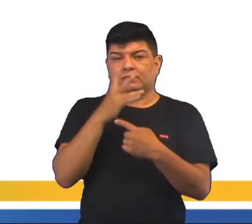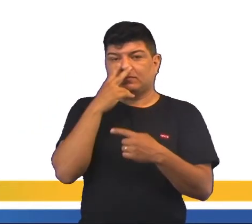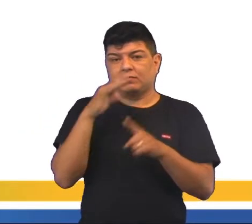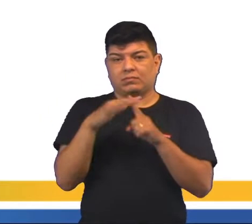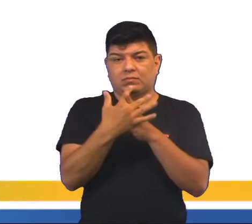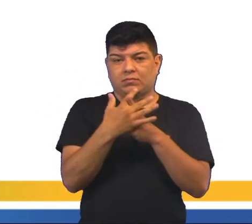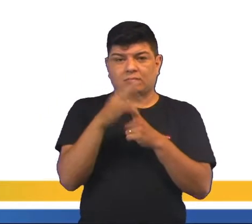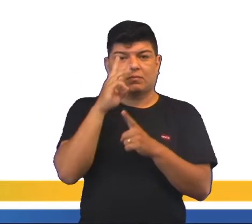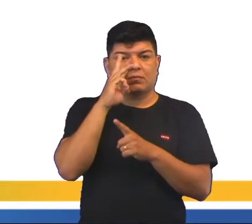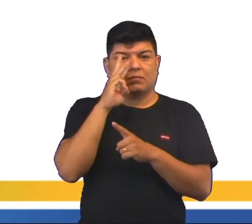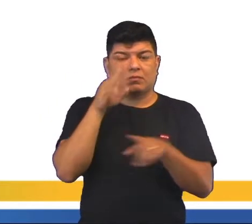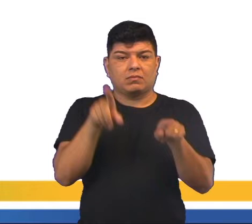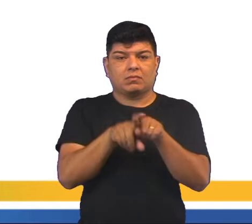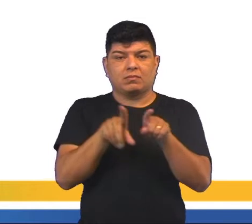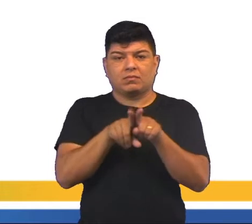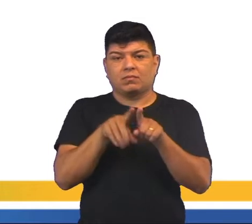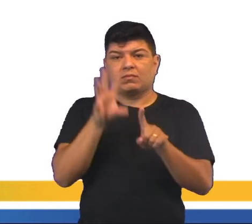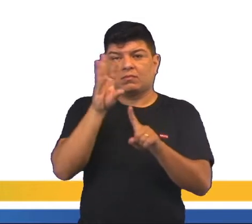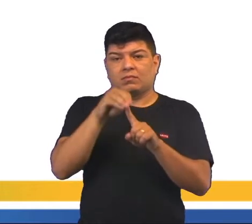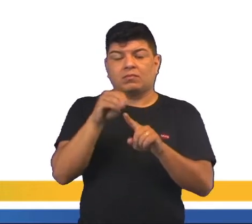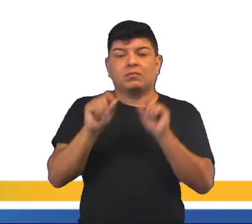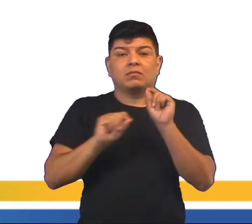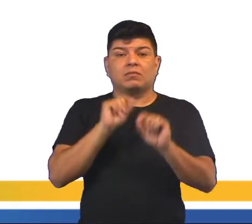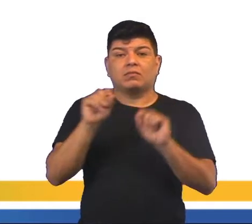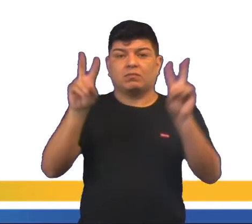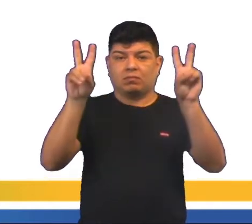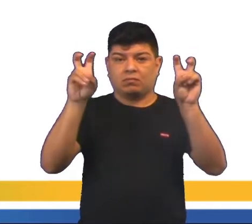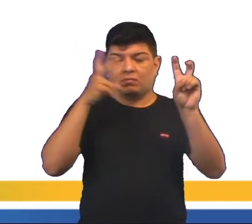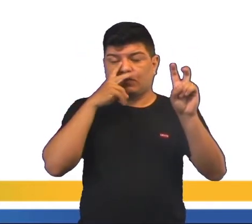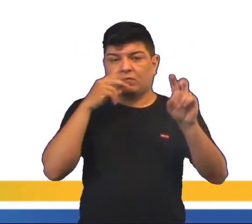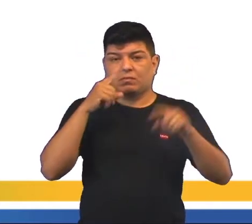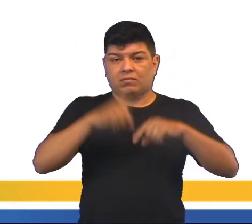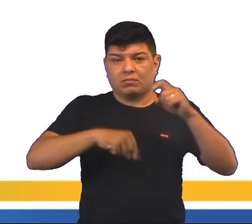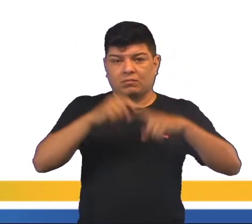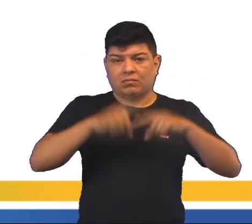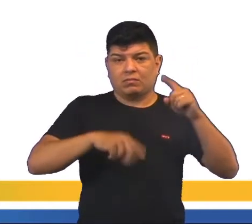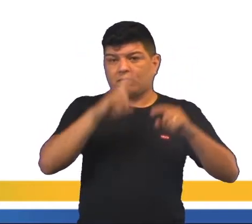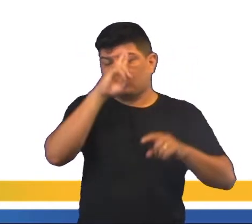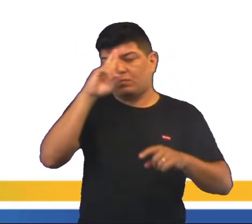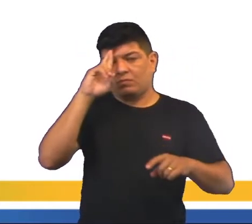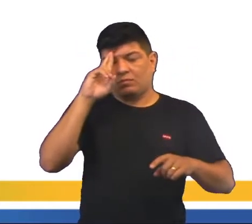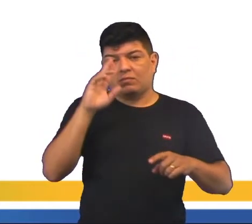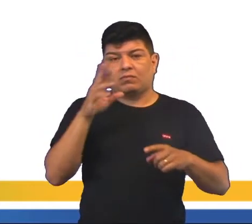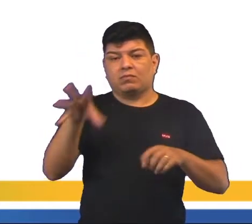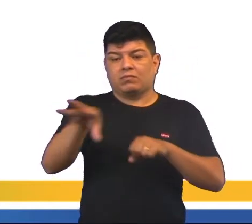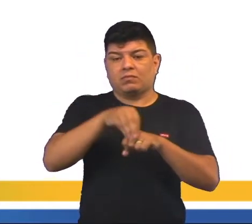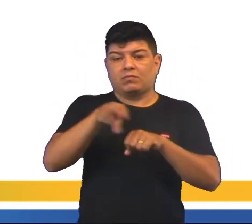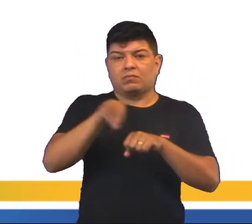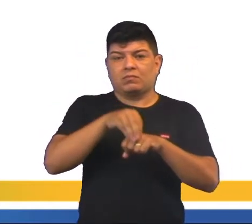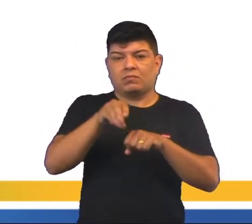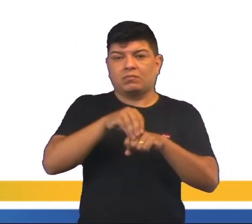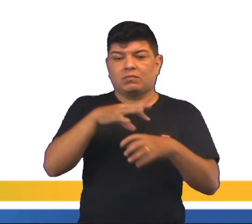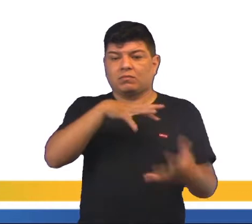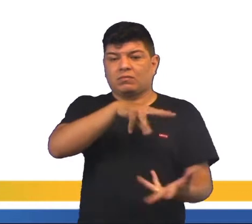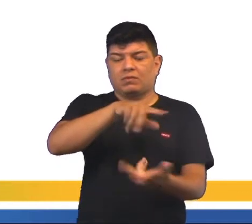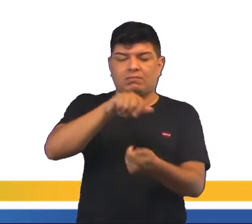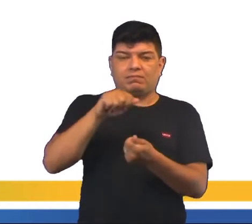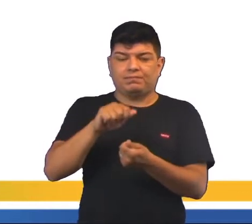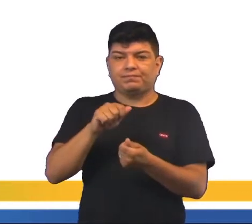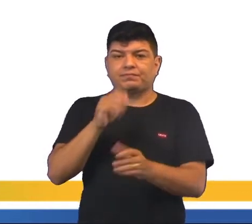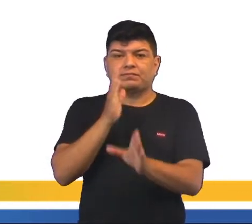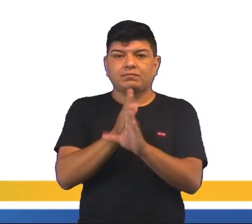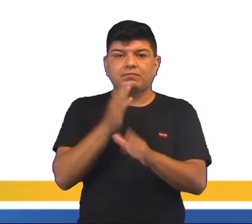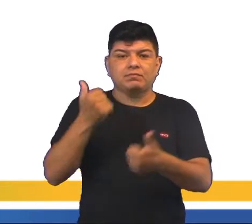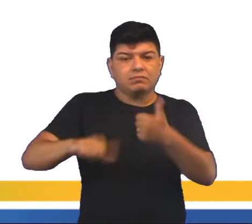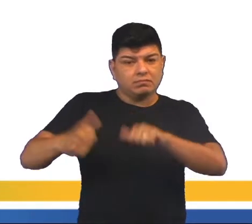socialismo marxista, ele tem como fundamento teórico o materialismo histórico, que propõe um conhecimento racional do mundo, por meio